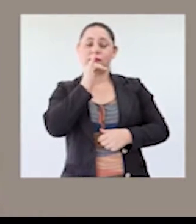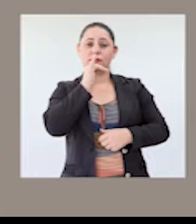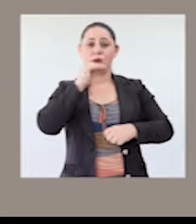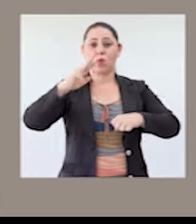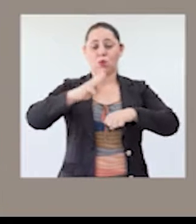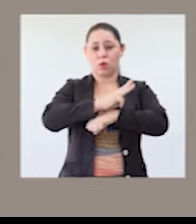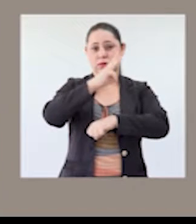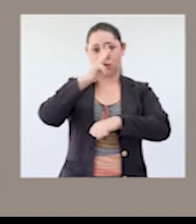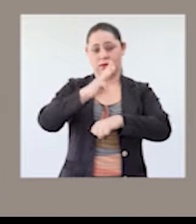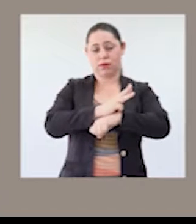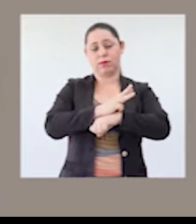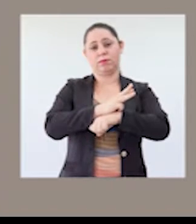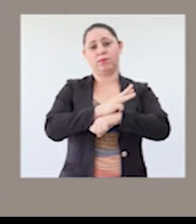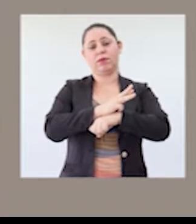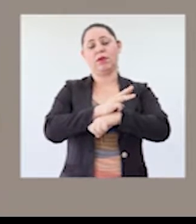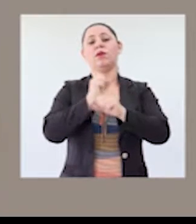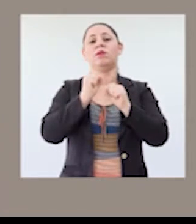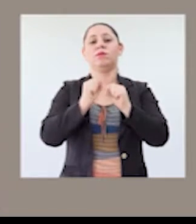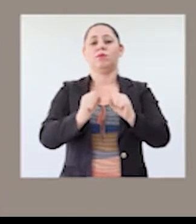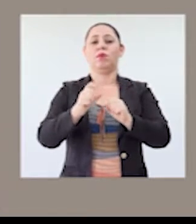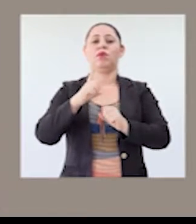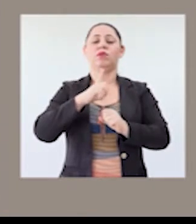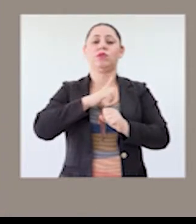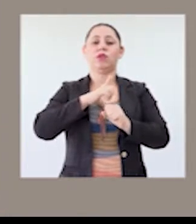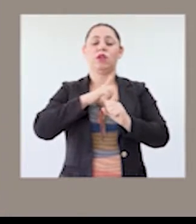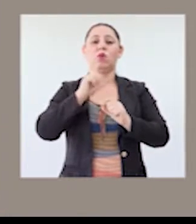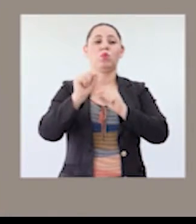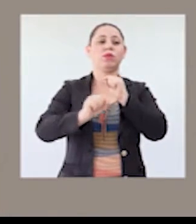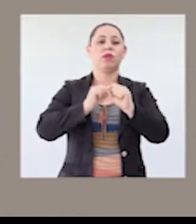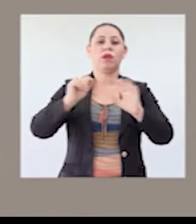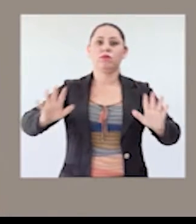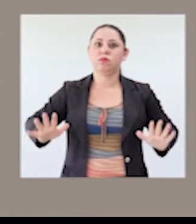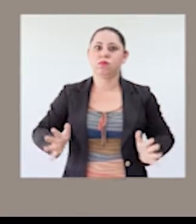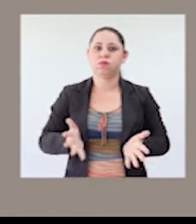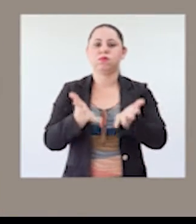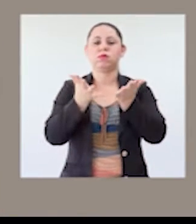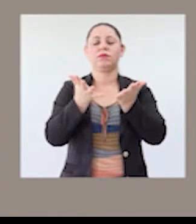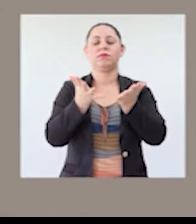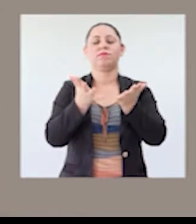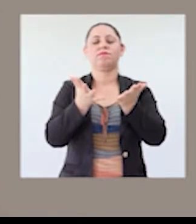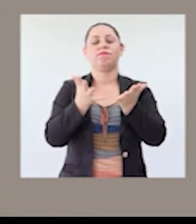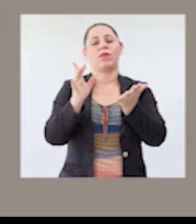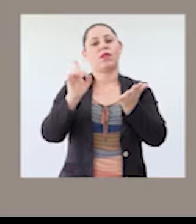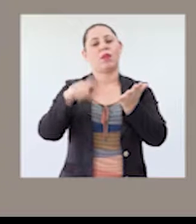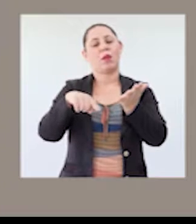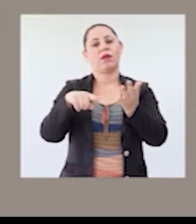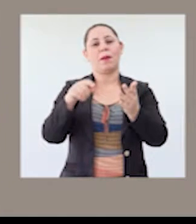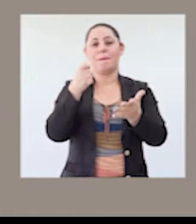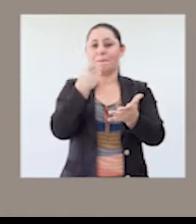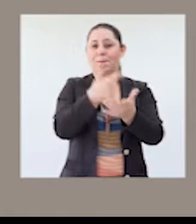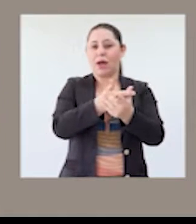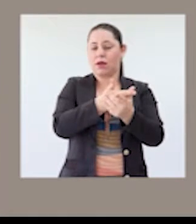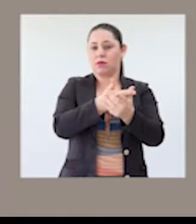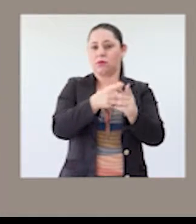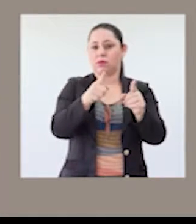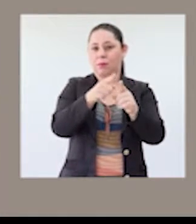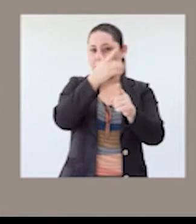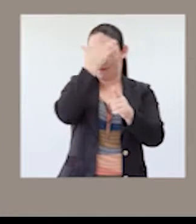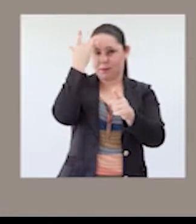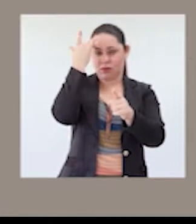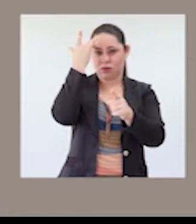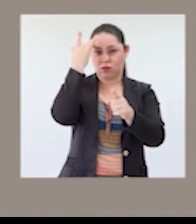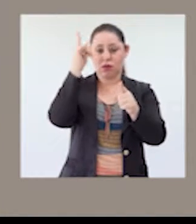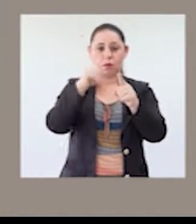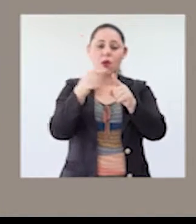exemplo, através do WhatsApp, pode haver um impulsionamento, inclusive pago, não só o WhatsApp,